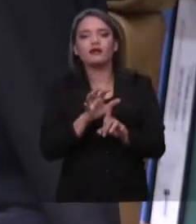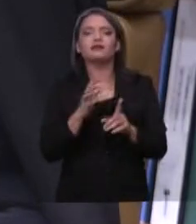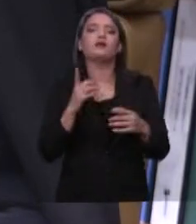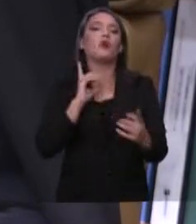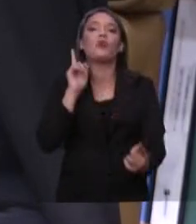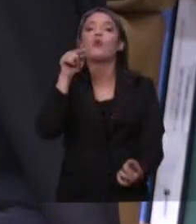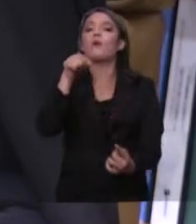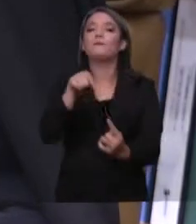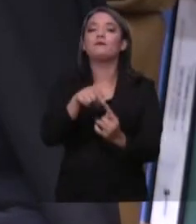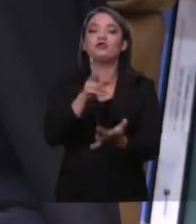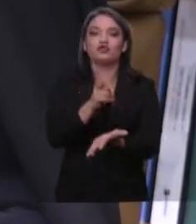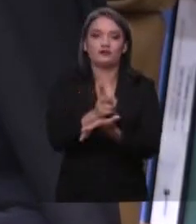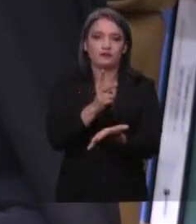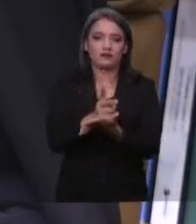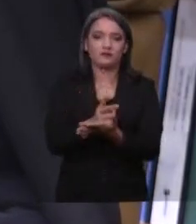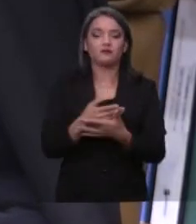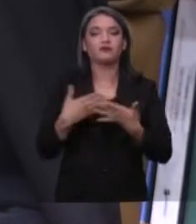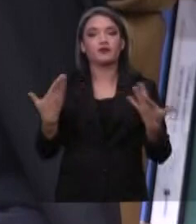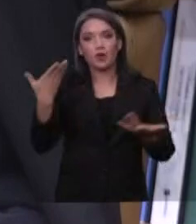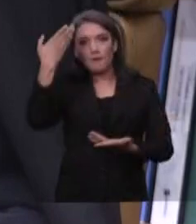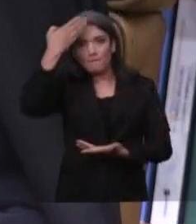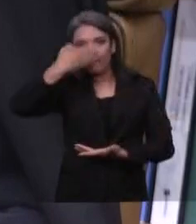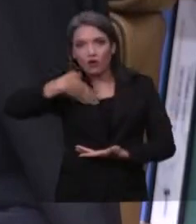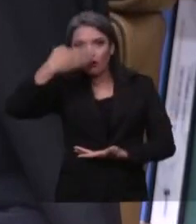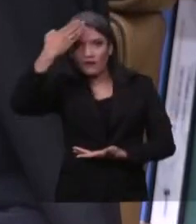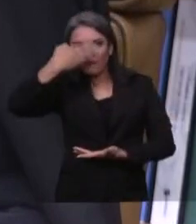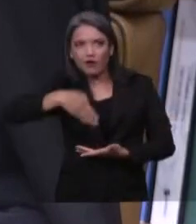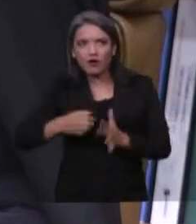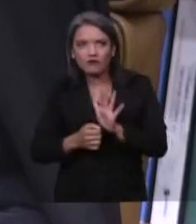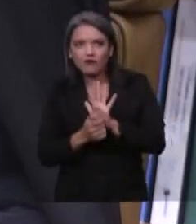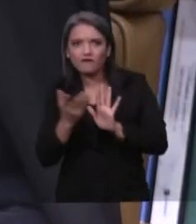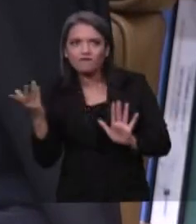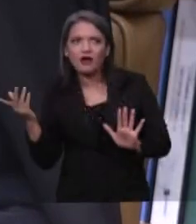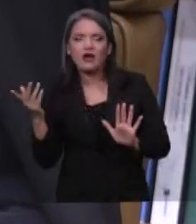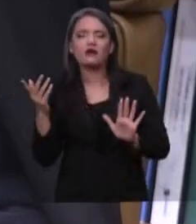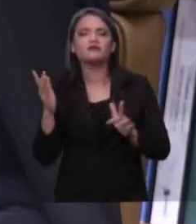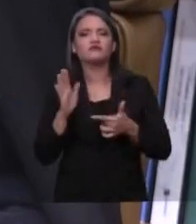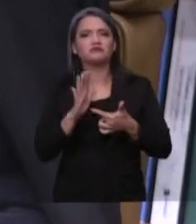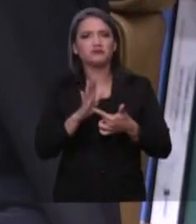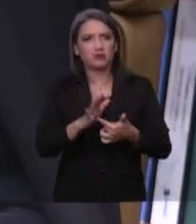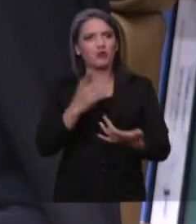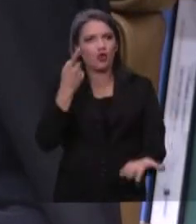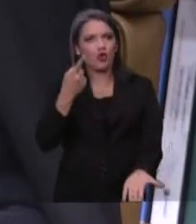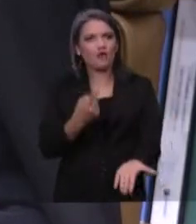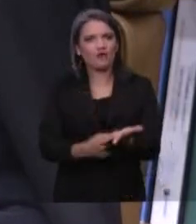comum. E o conjunto probatório confirma a hipótese acusatória de que o